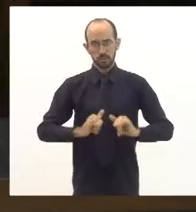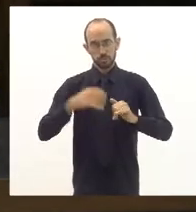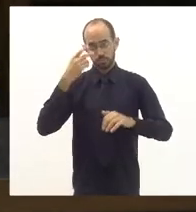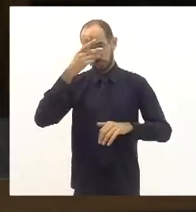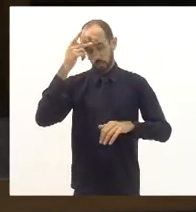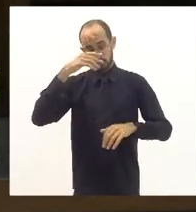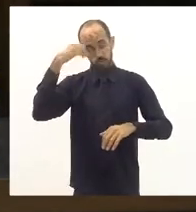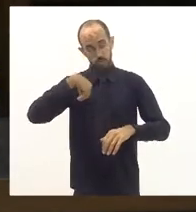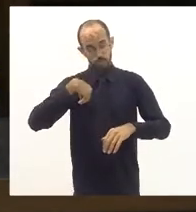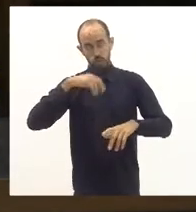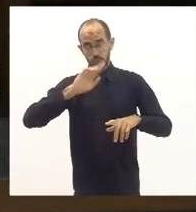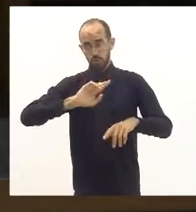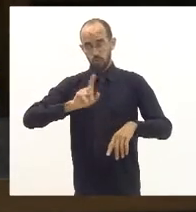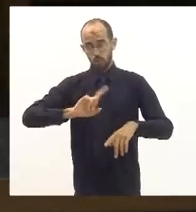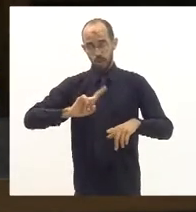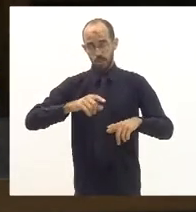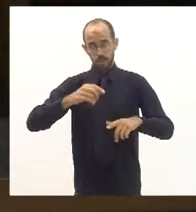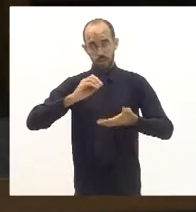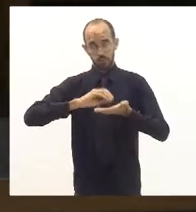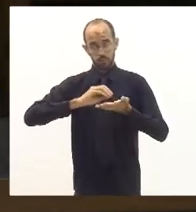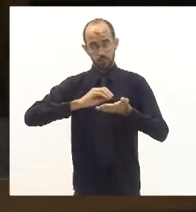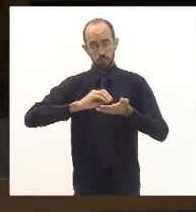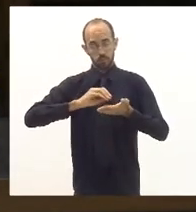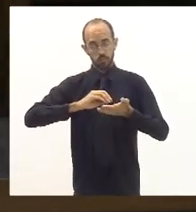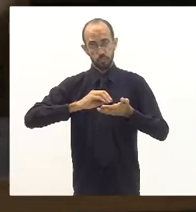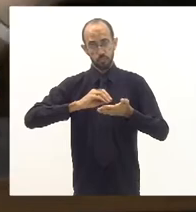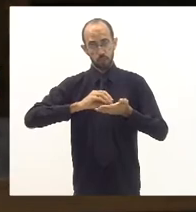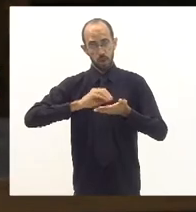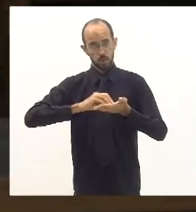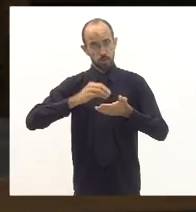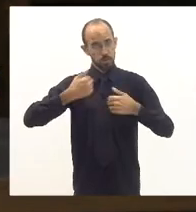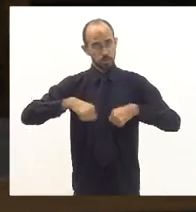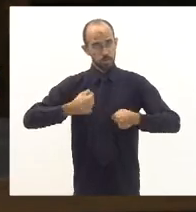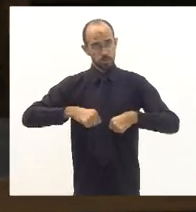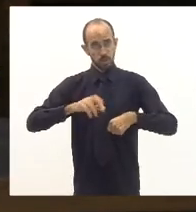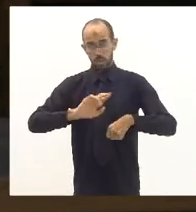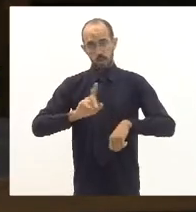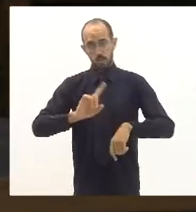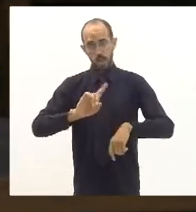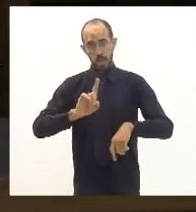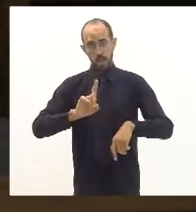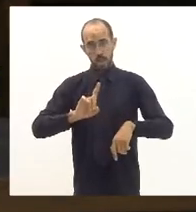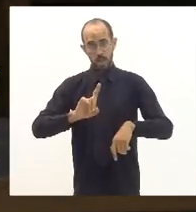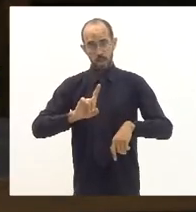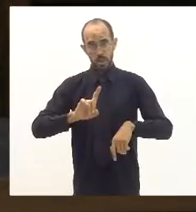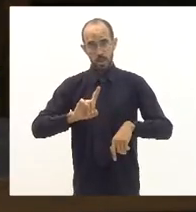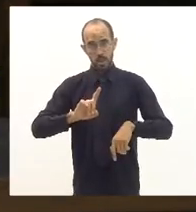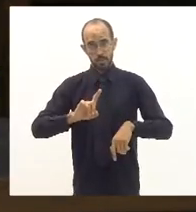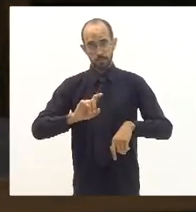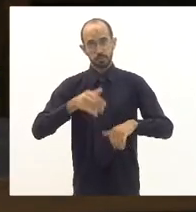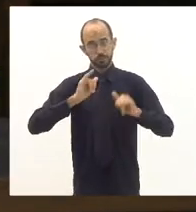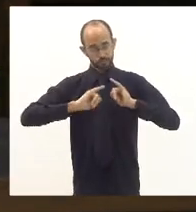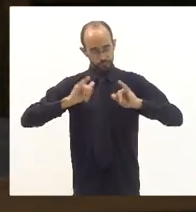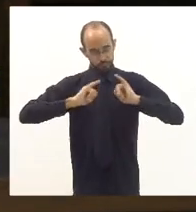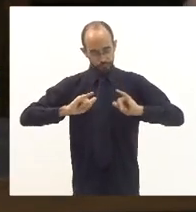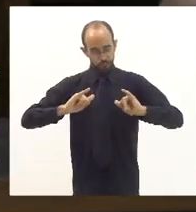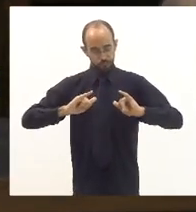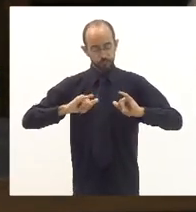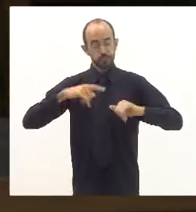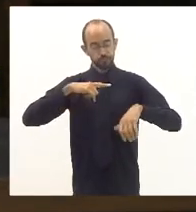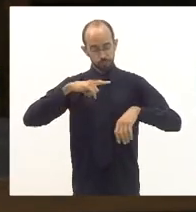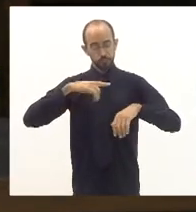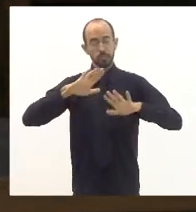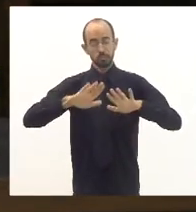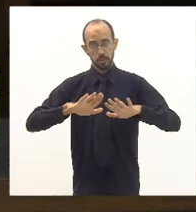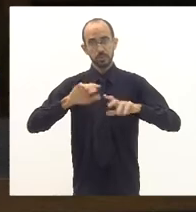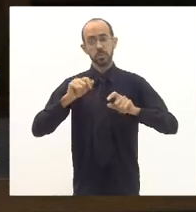não é pela ausência de demanda, porque isso a gente traz o tempo inteiro lá no comitê, a informação da demanda. É por conta